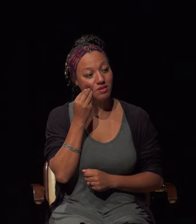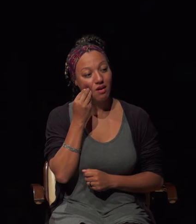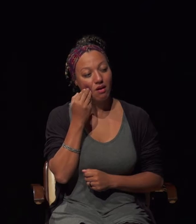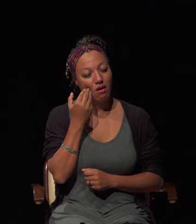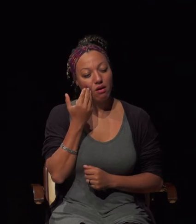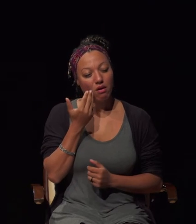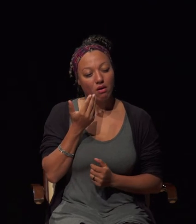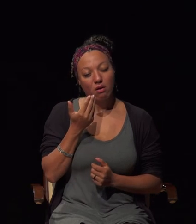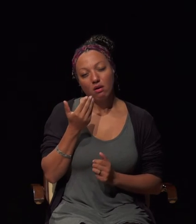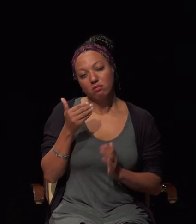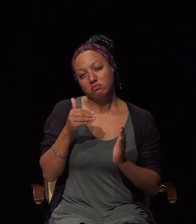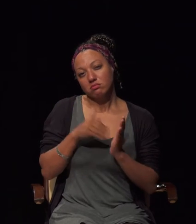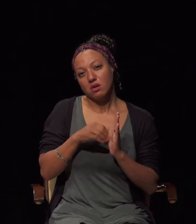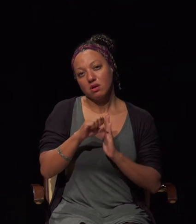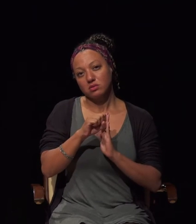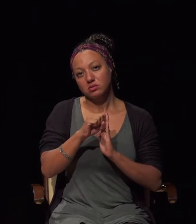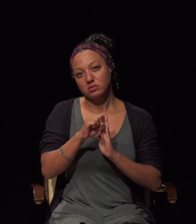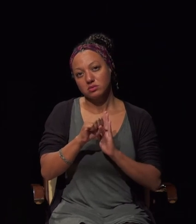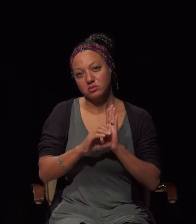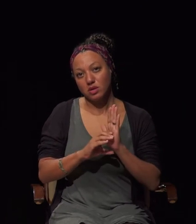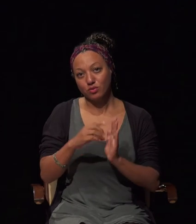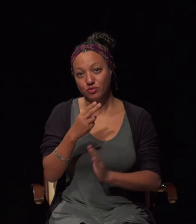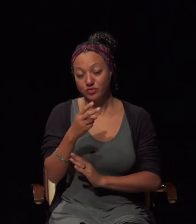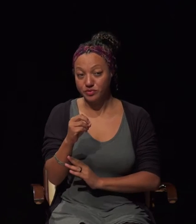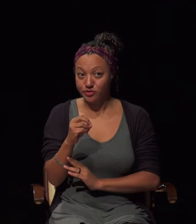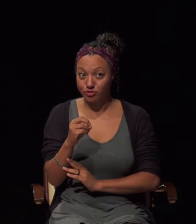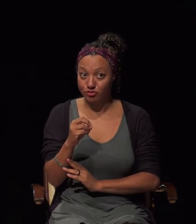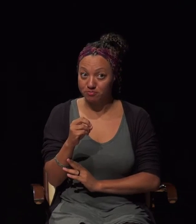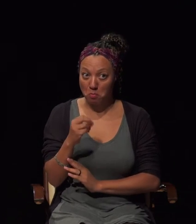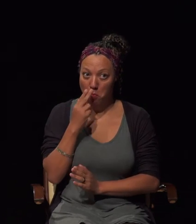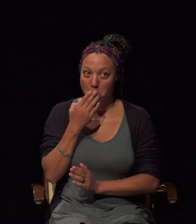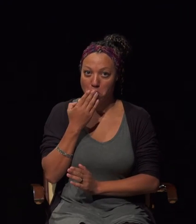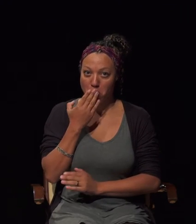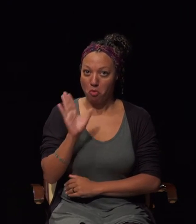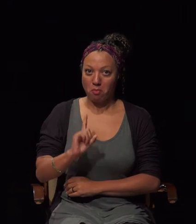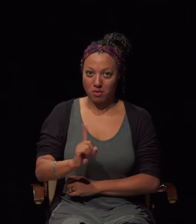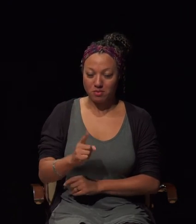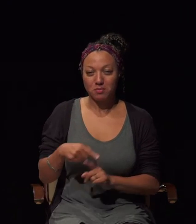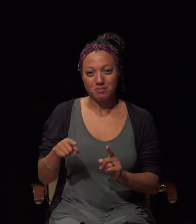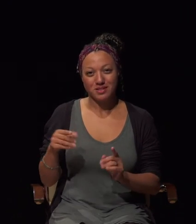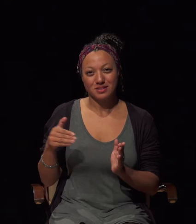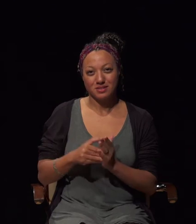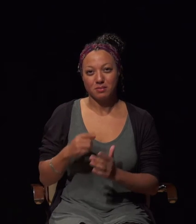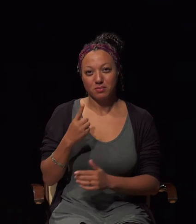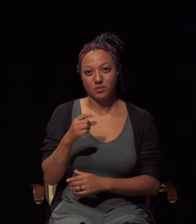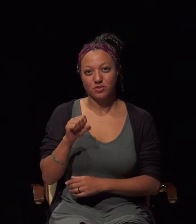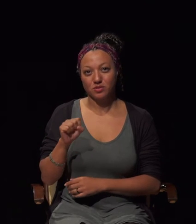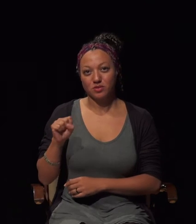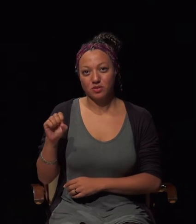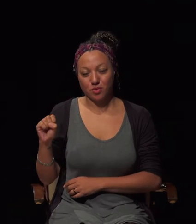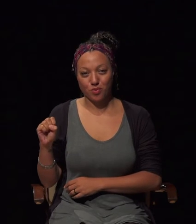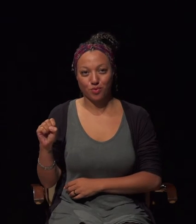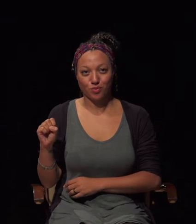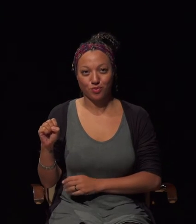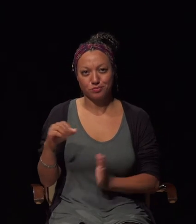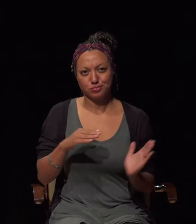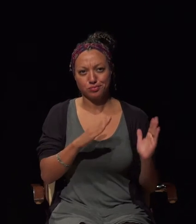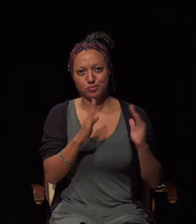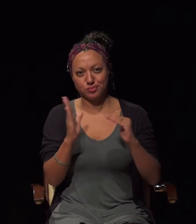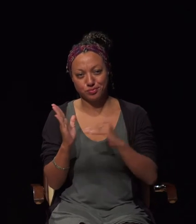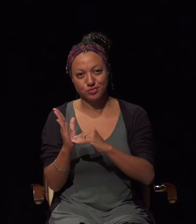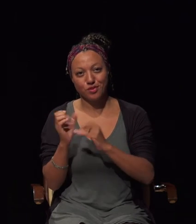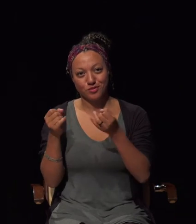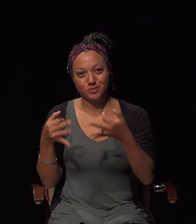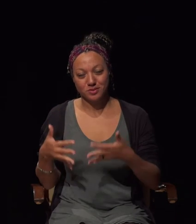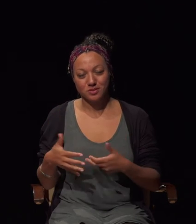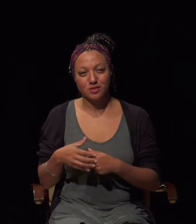inícios do século XX temo que não não prometo Mas enfim até 1888 Nós vamos né O que é impressionante é que eu